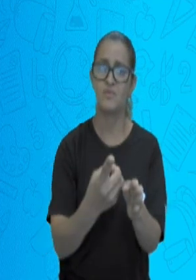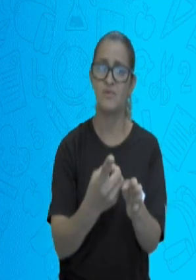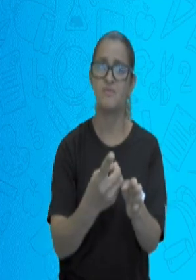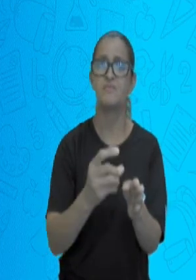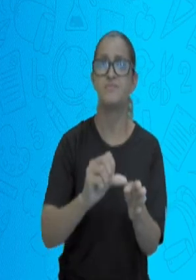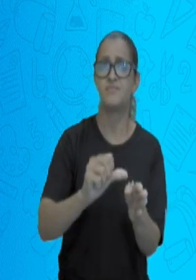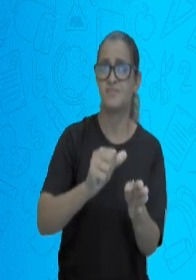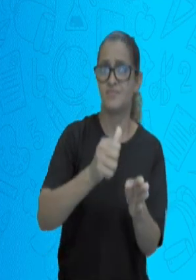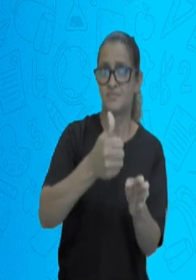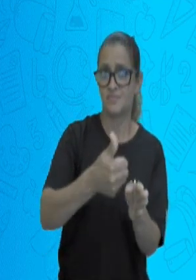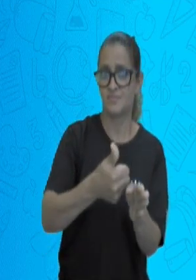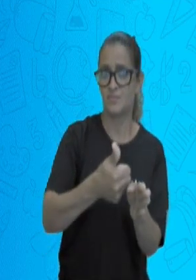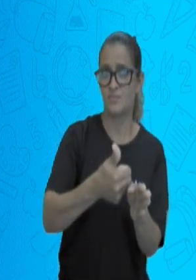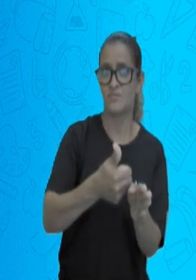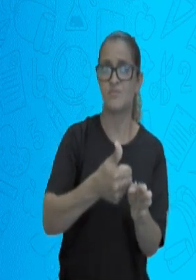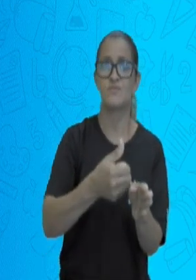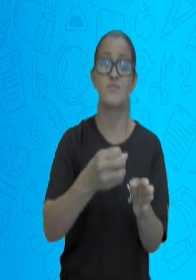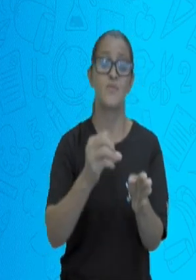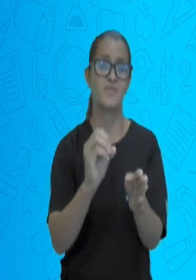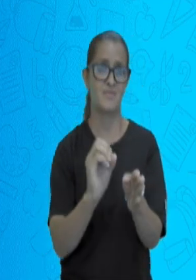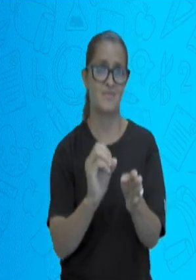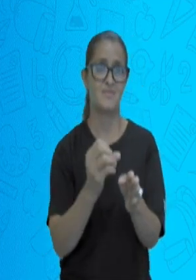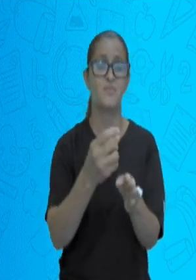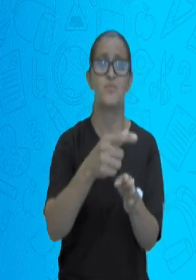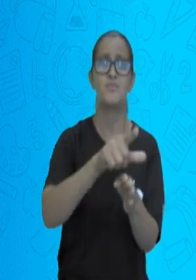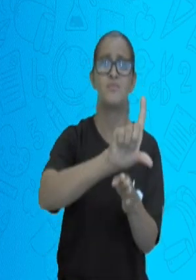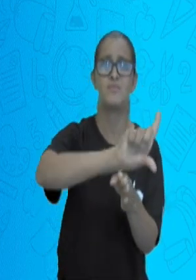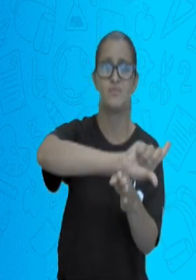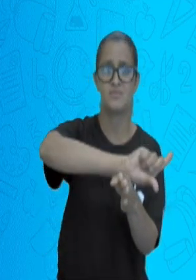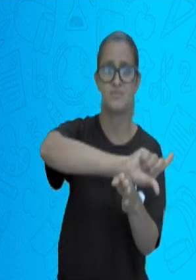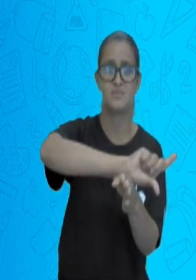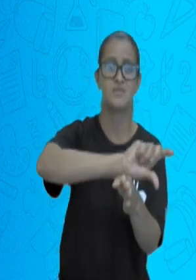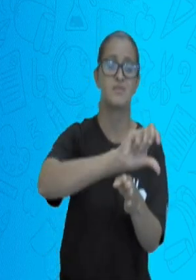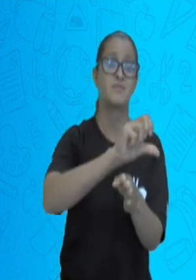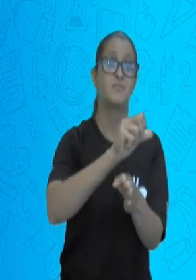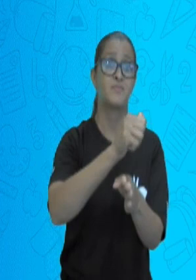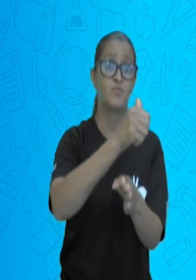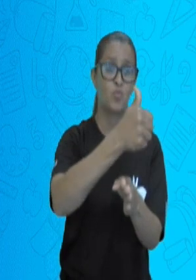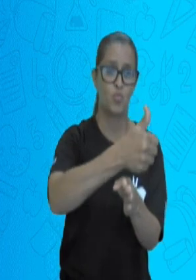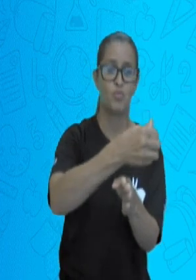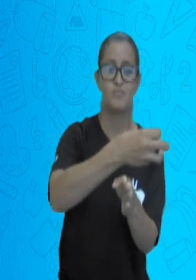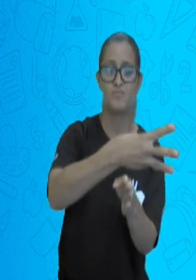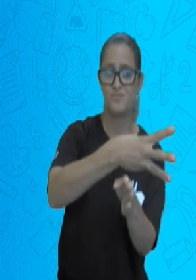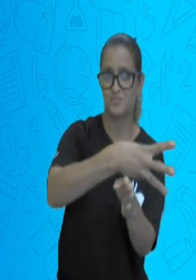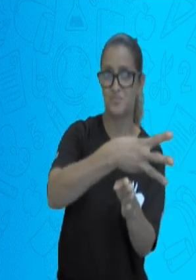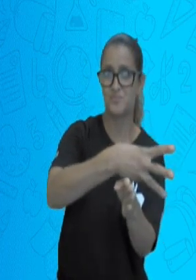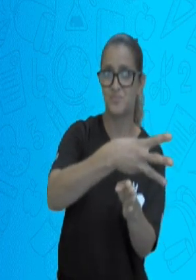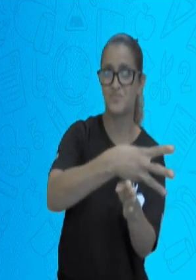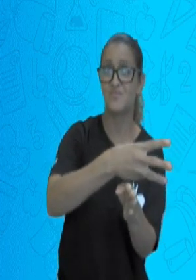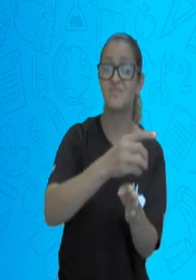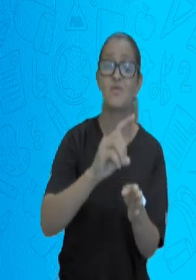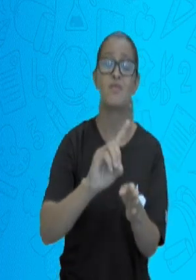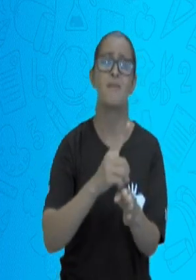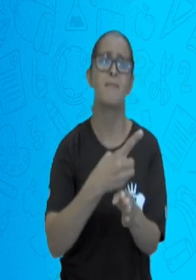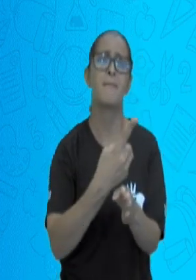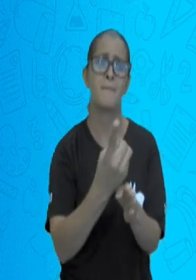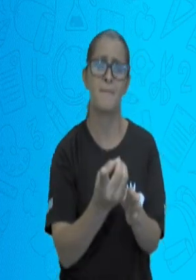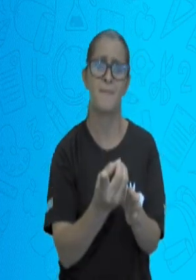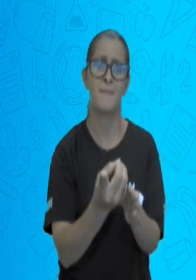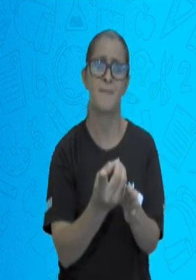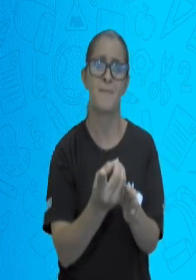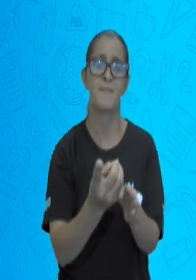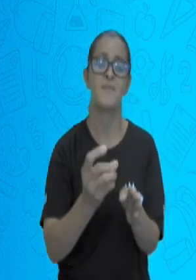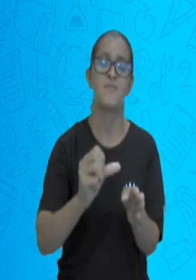do 9, nós temos o 10. Antes do 14, nós temos o 13.